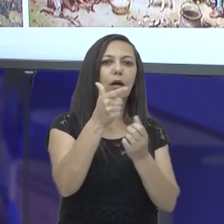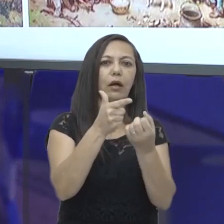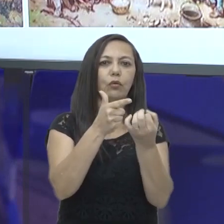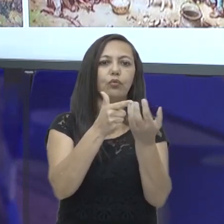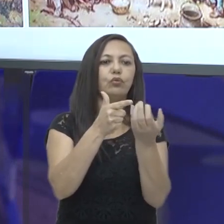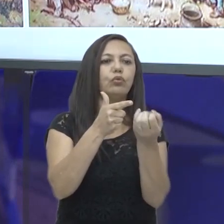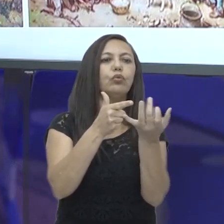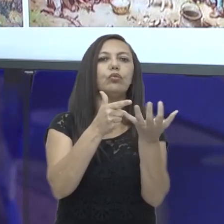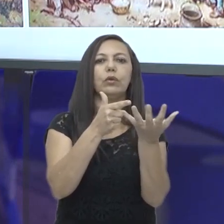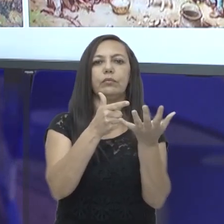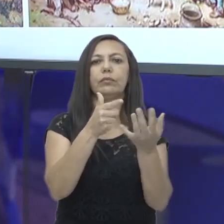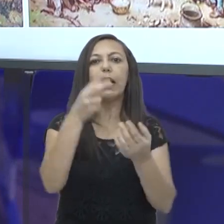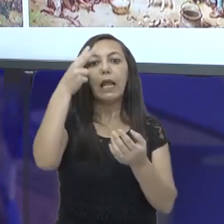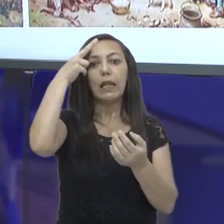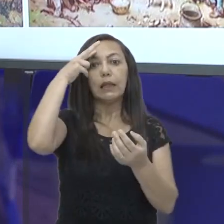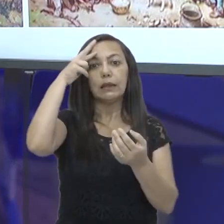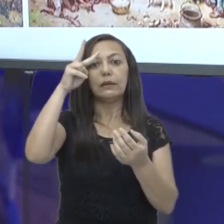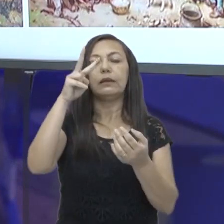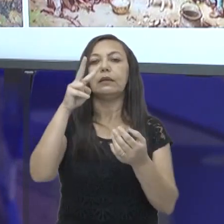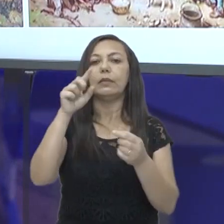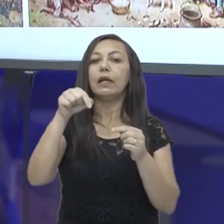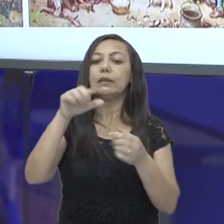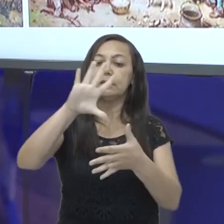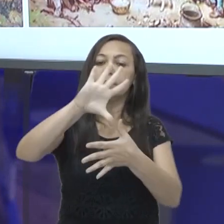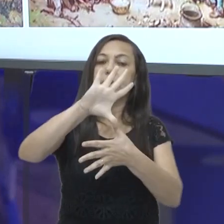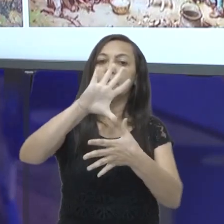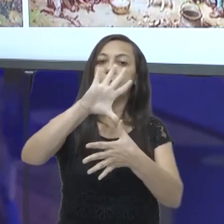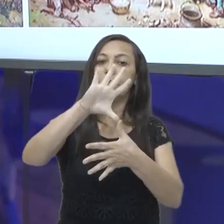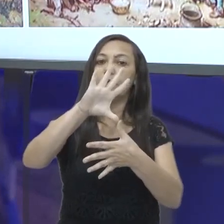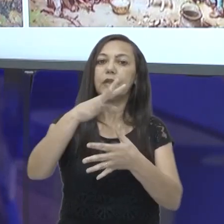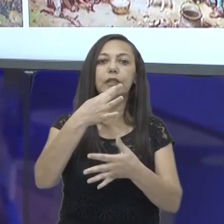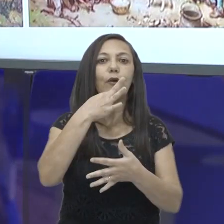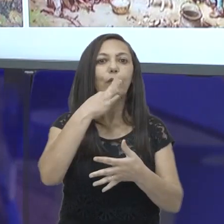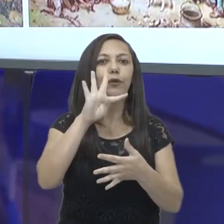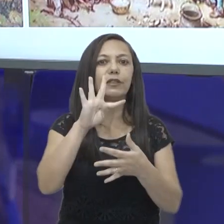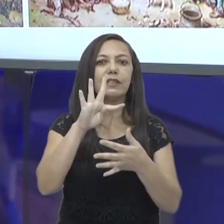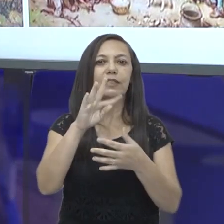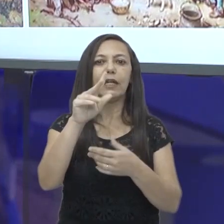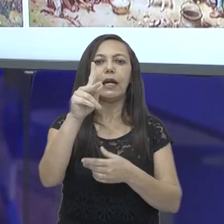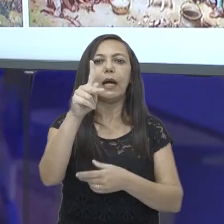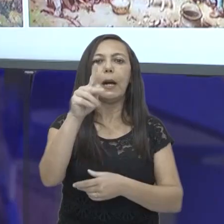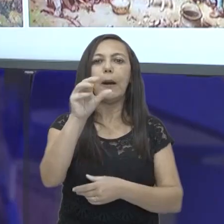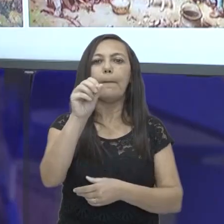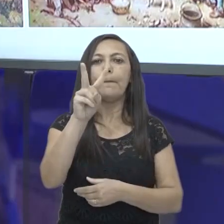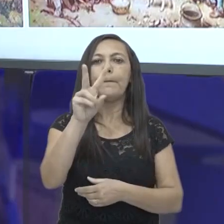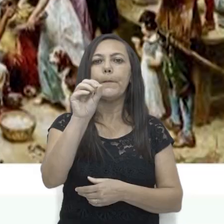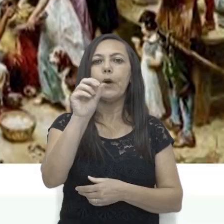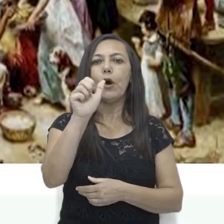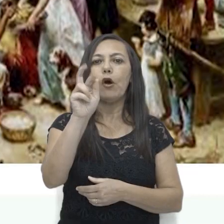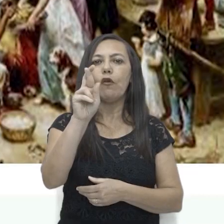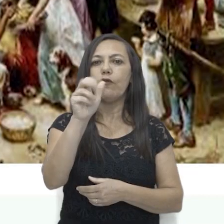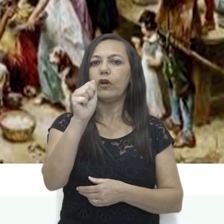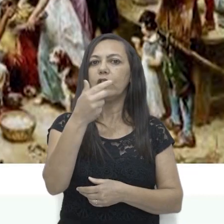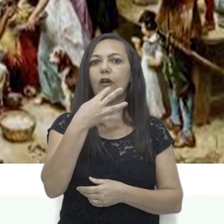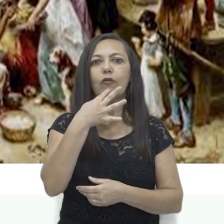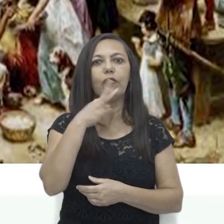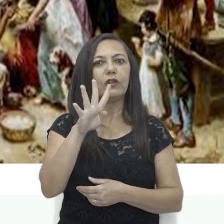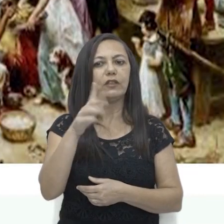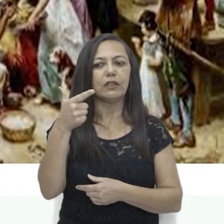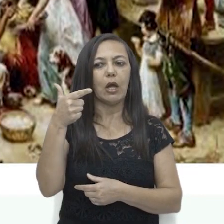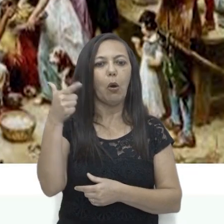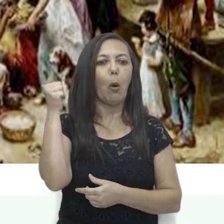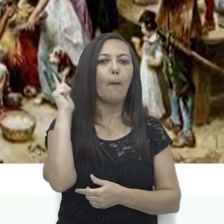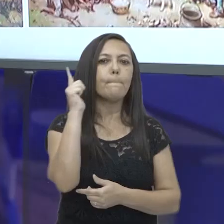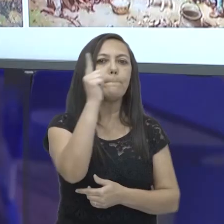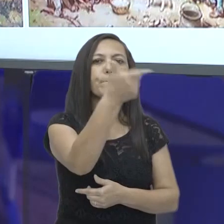as colonizações daqui da América não conhecia a pólvora, não conhecia o armamento bélico, o armamento